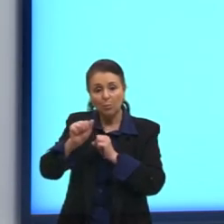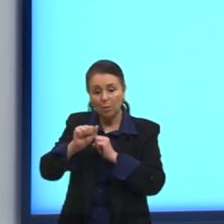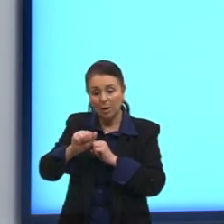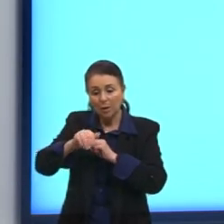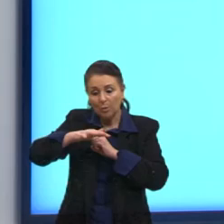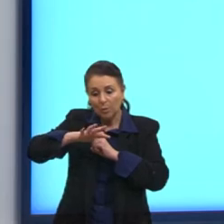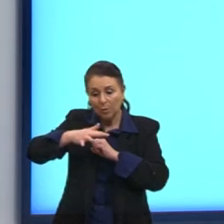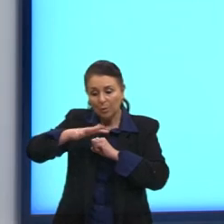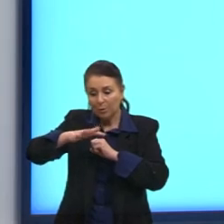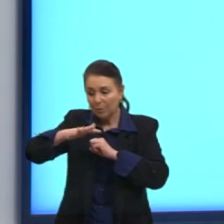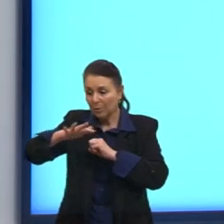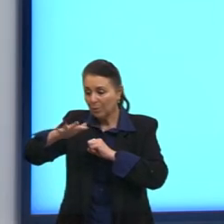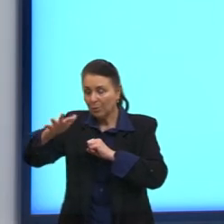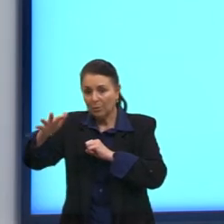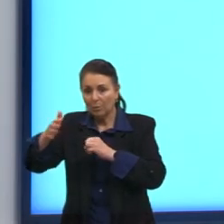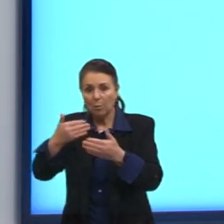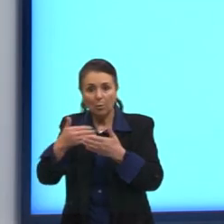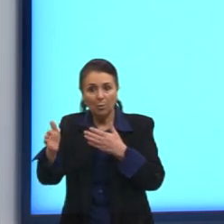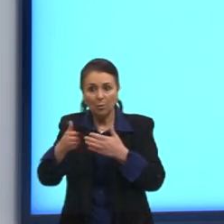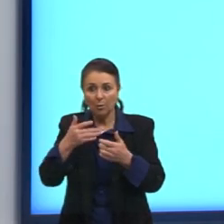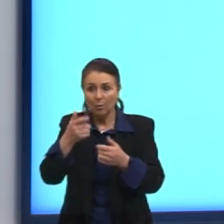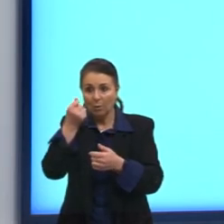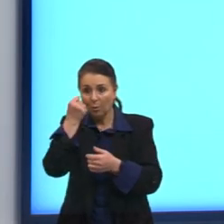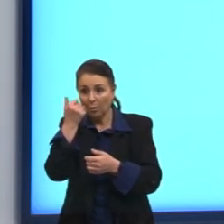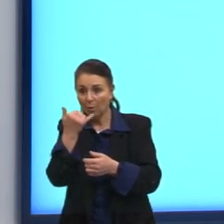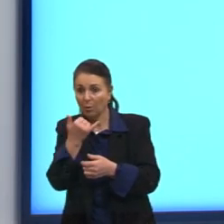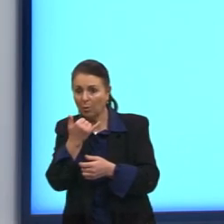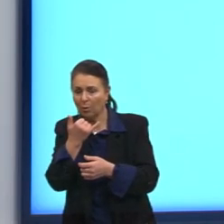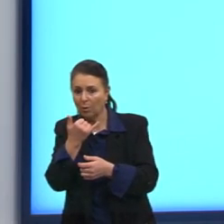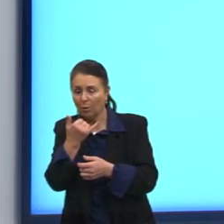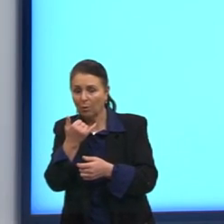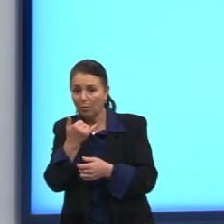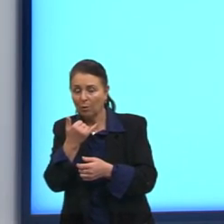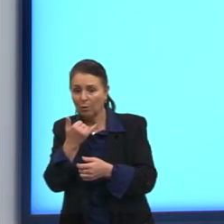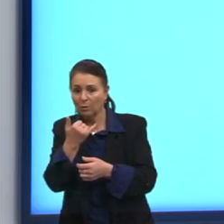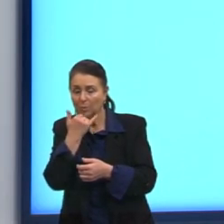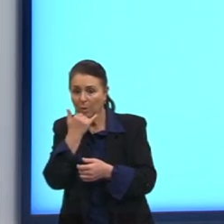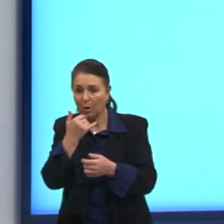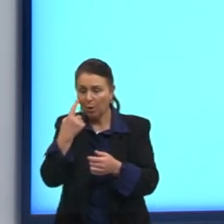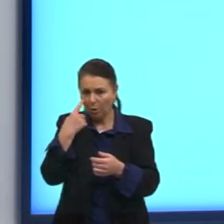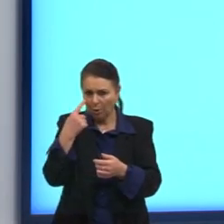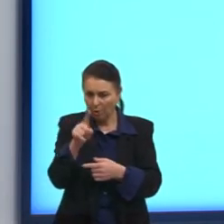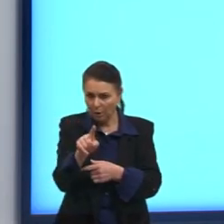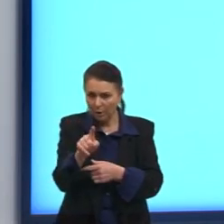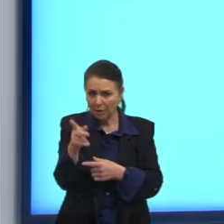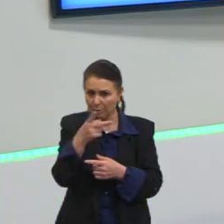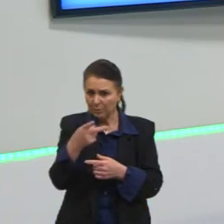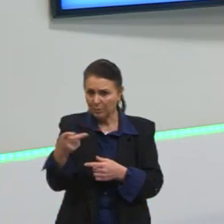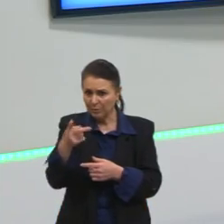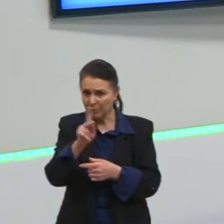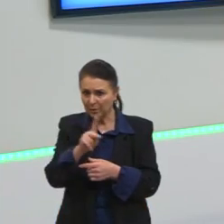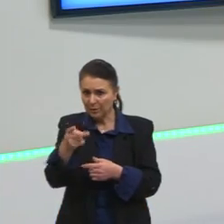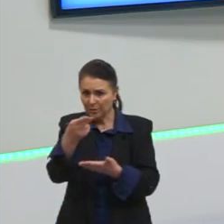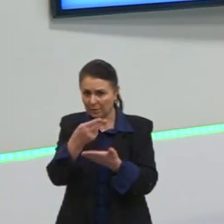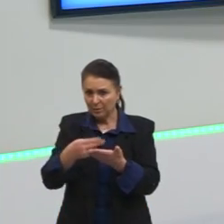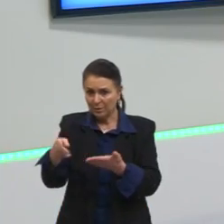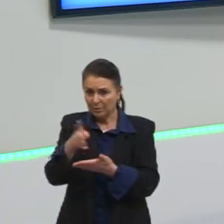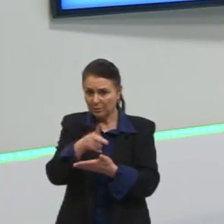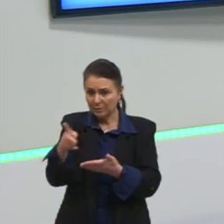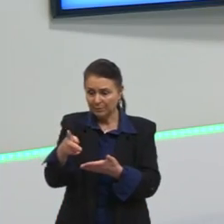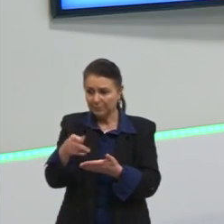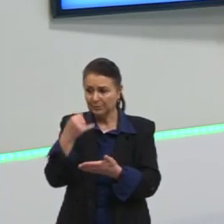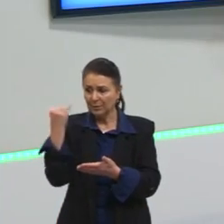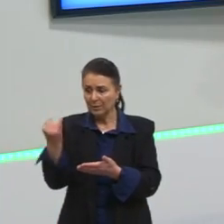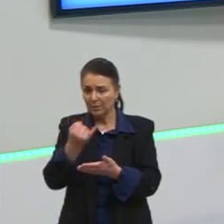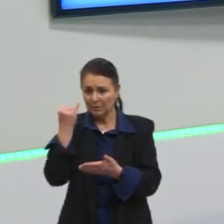qualquer espacinho que a gente vê aberto, aqui no exemplo a gente tem algumas portas, né? Mas qualquer espacinho, isso é bem importante, ela vai